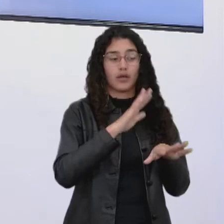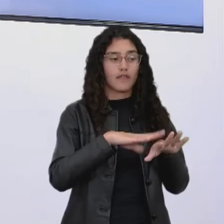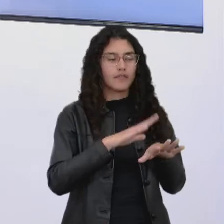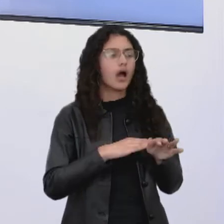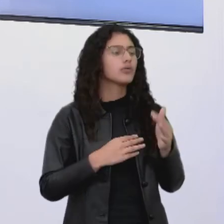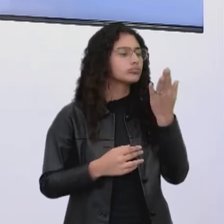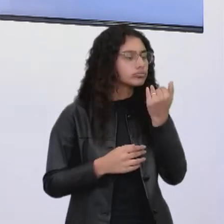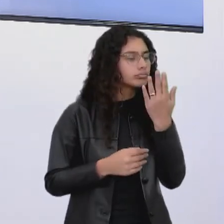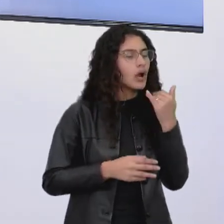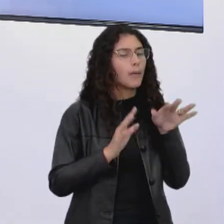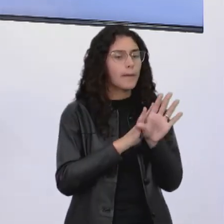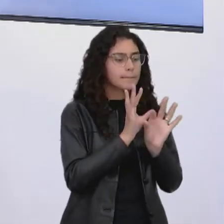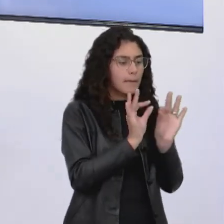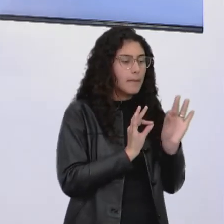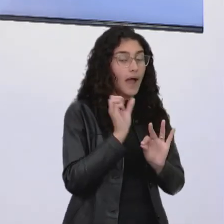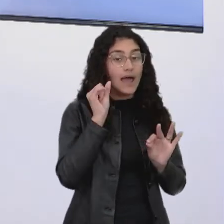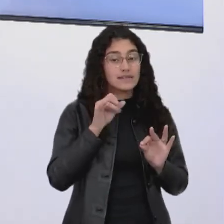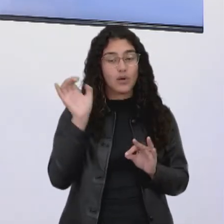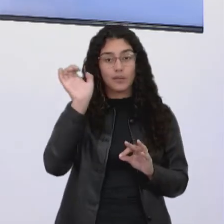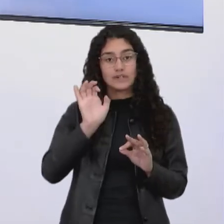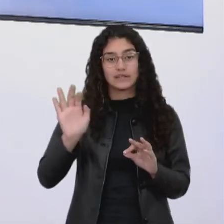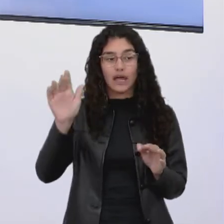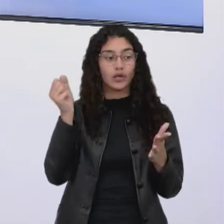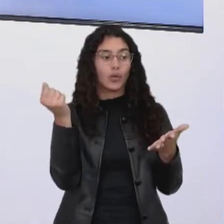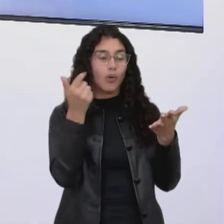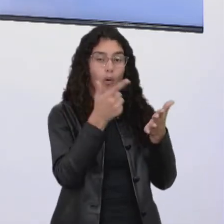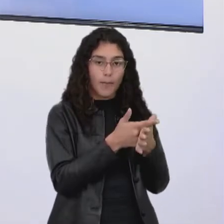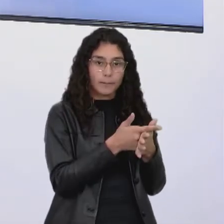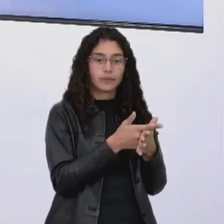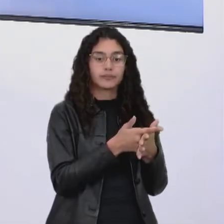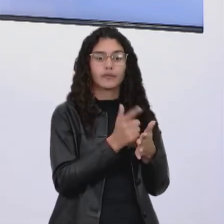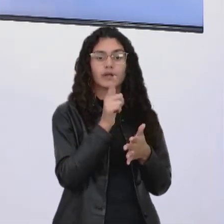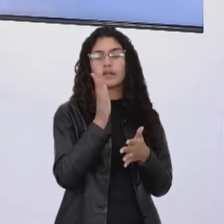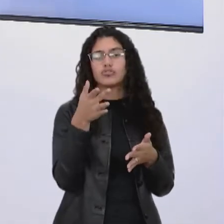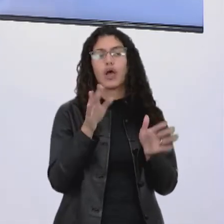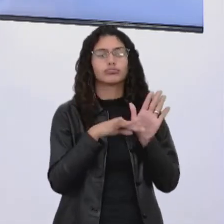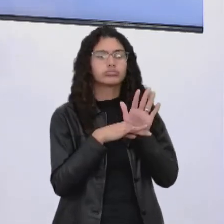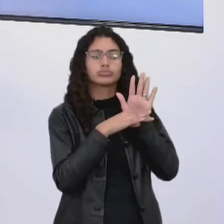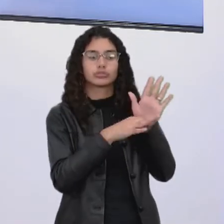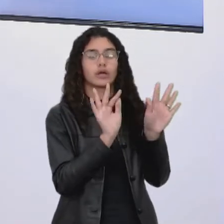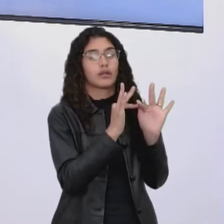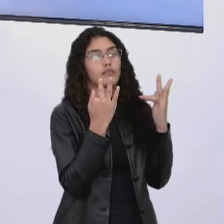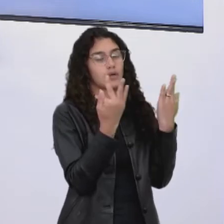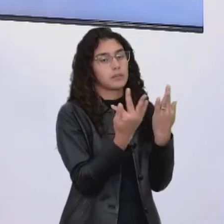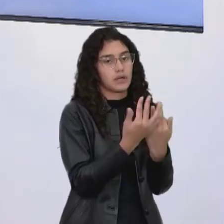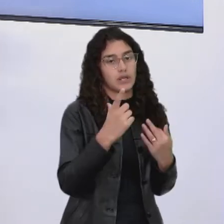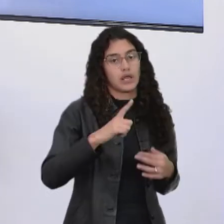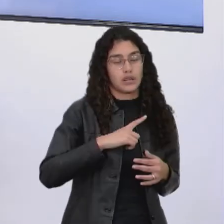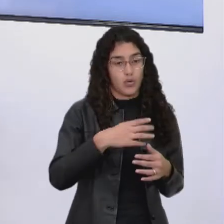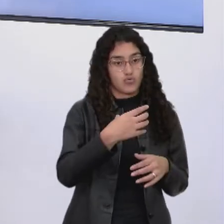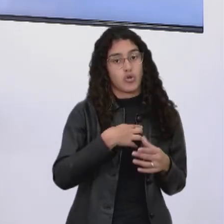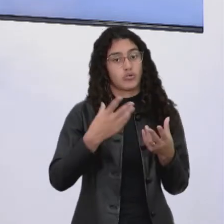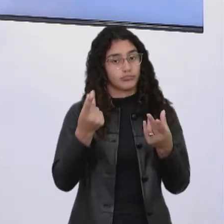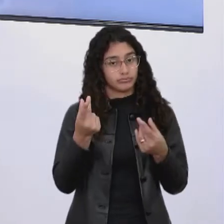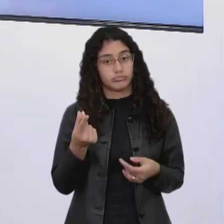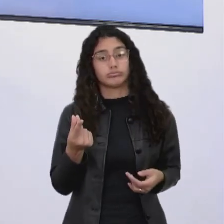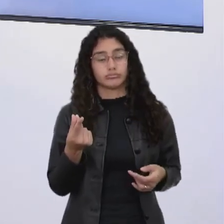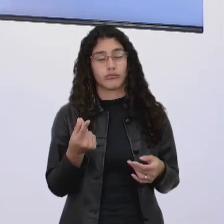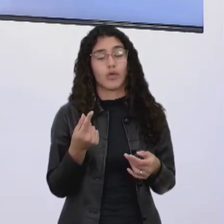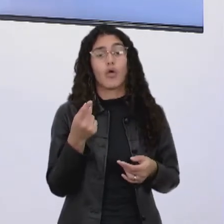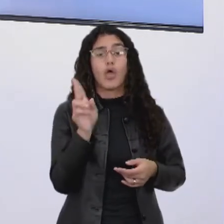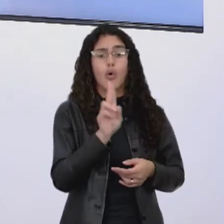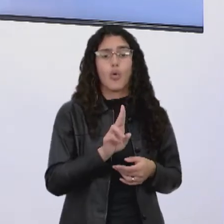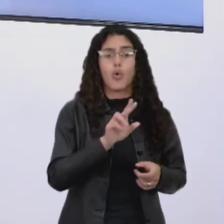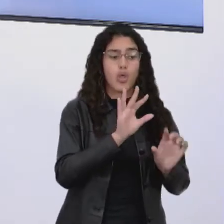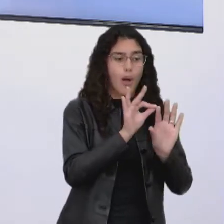alimento. Se o Estado compra esse alimento dessa pessoa, você já está ajudando essa família a ter uma fonte de renda. Você pega